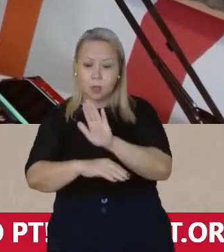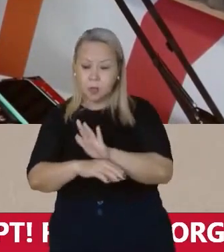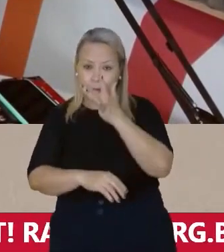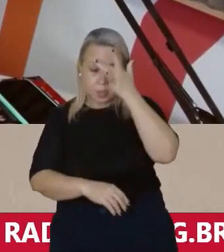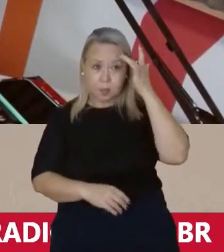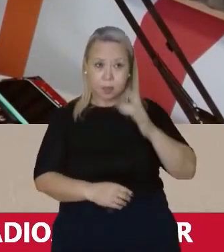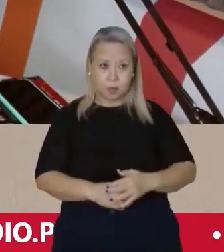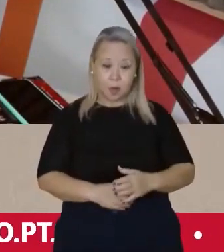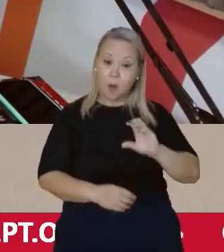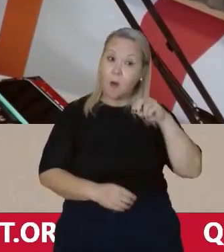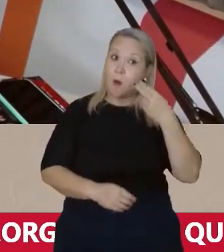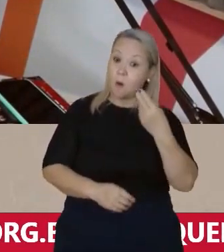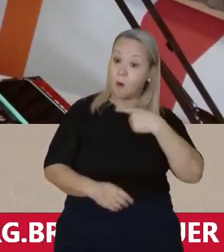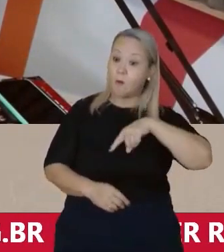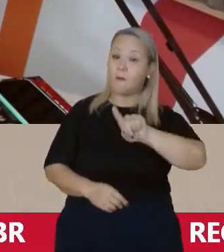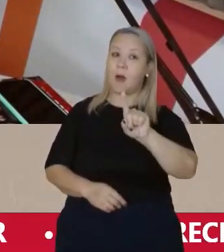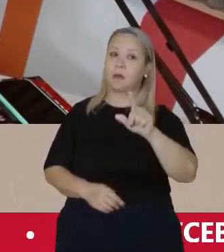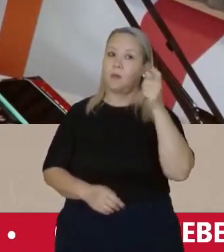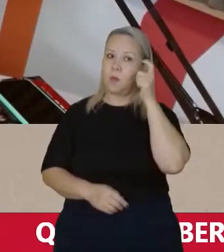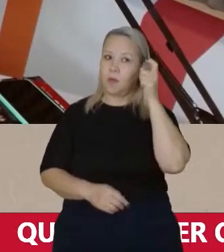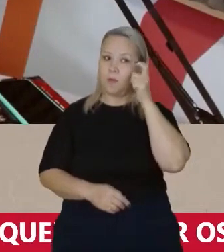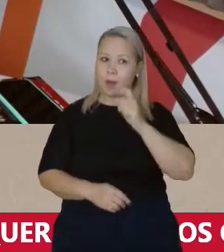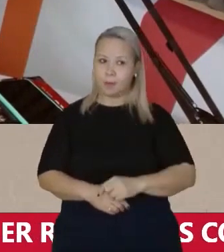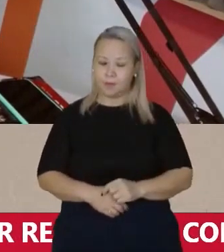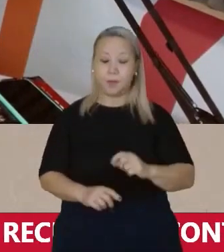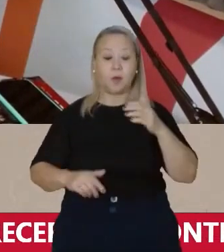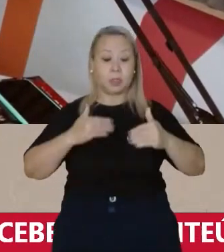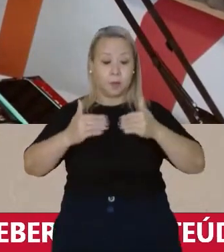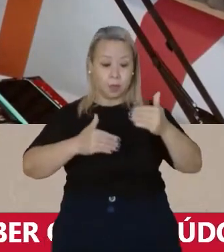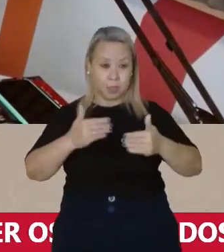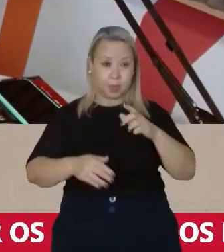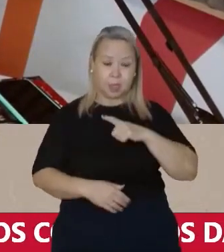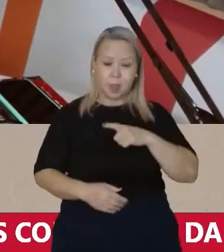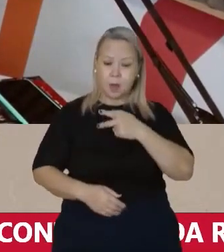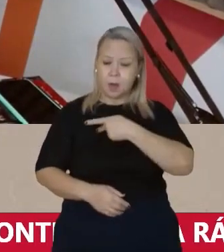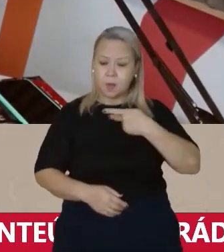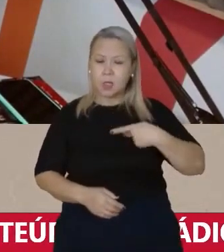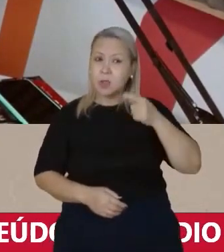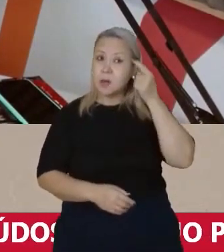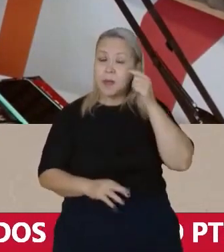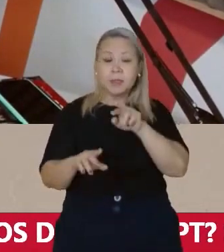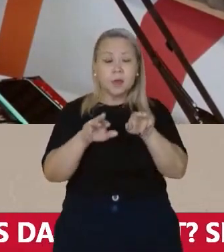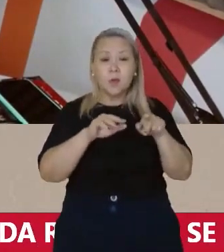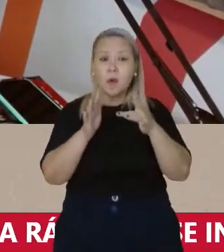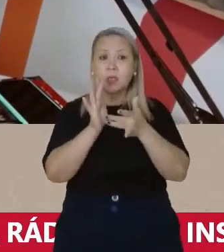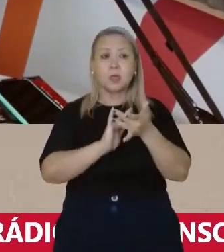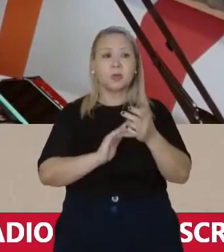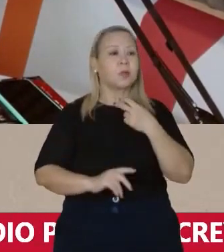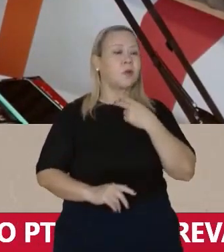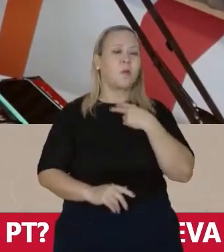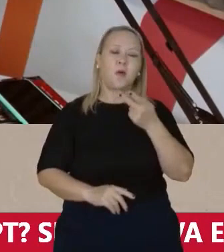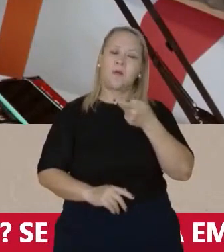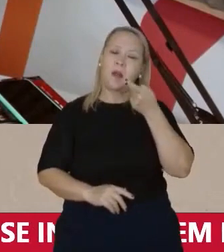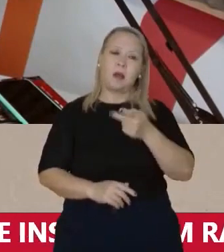inferno. Olha o que Jesus falou em Mateus 25. Isso é progressismo. Há muitos pastores que pensam assim, mas que não podem se